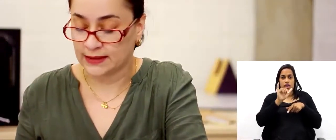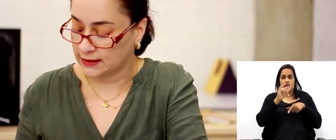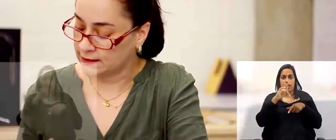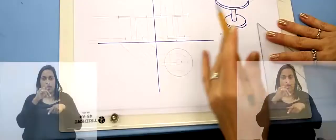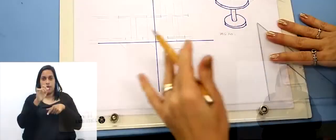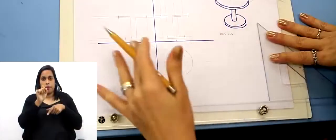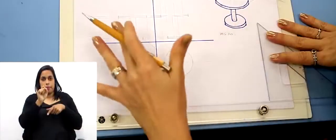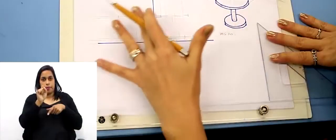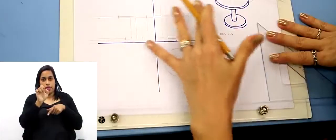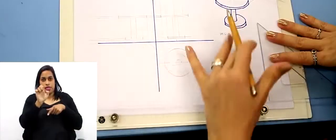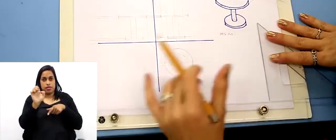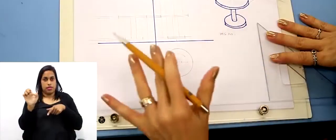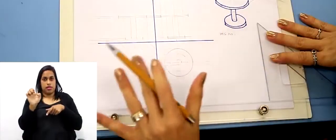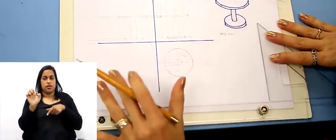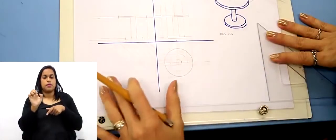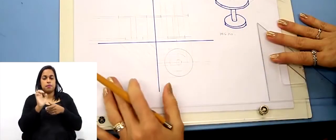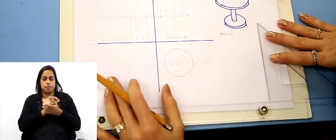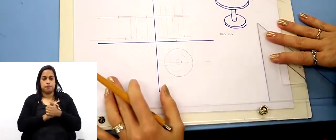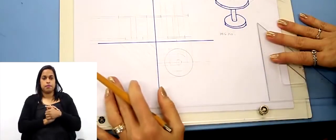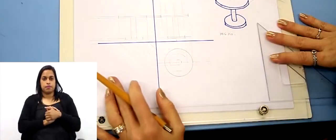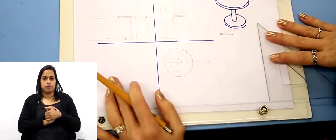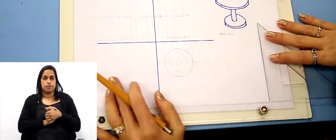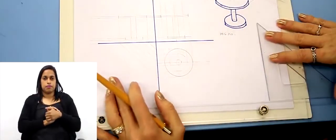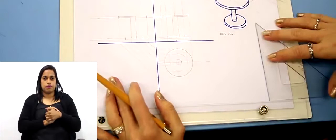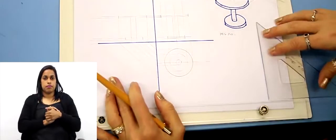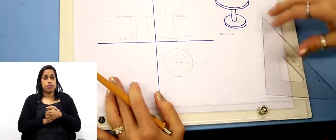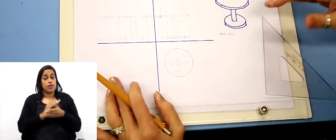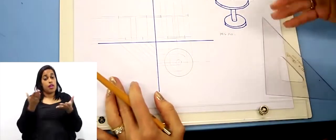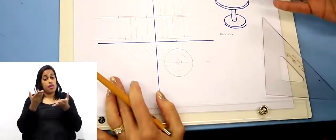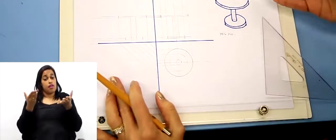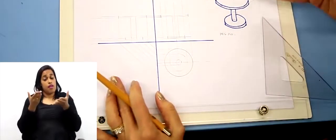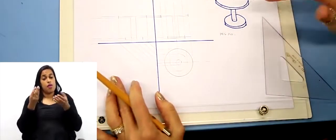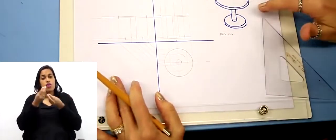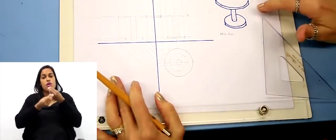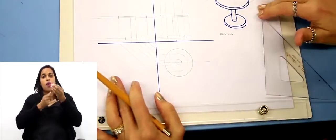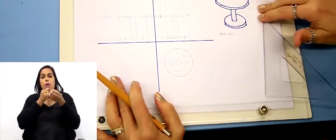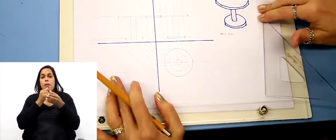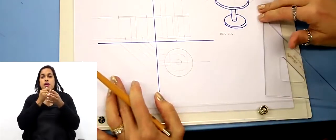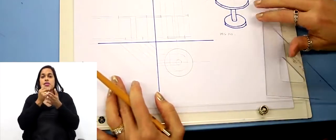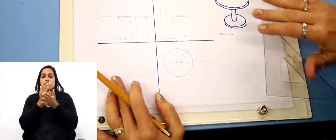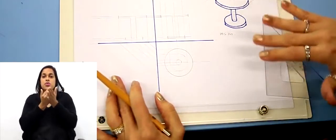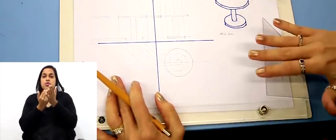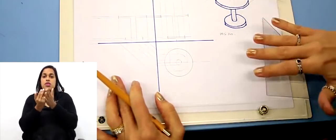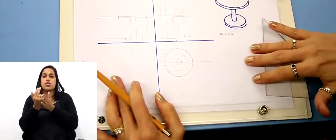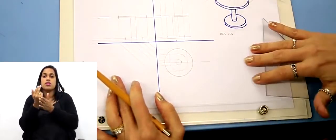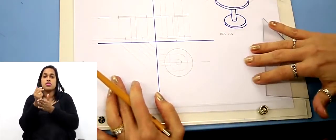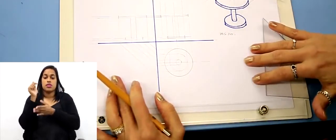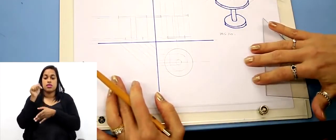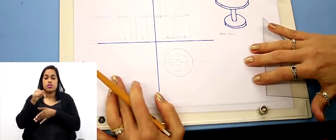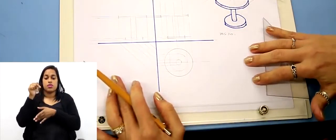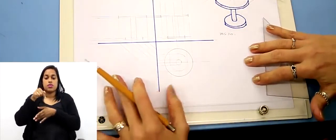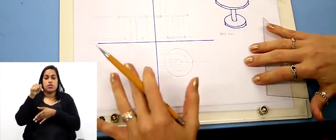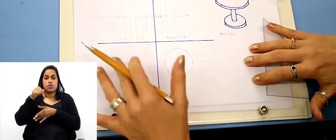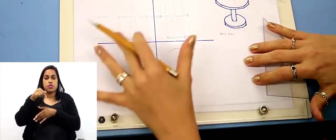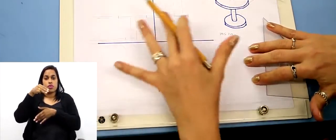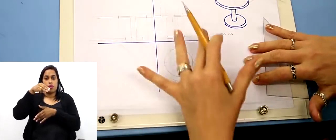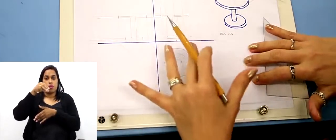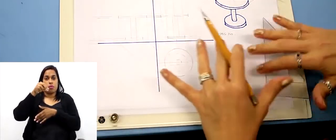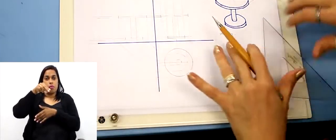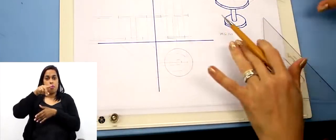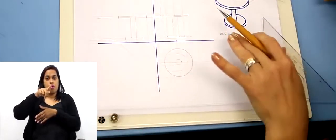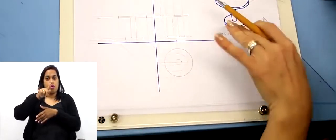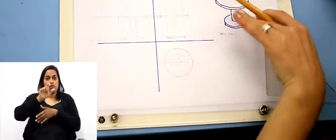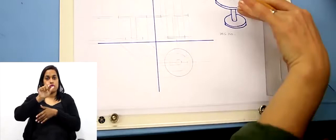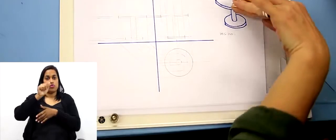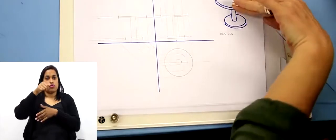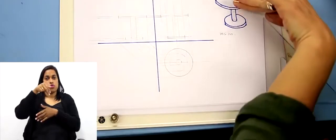isométrica. E aí a gente vai verificar agora como ficaria o desenho desse mobiliário no sistema mongeano. Eu já